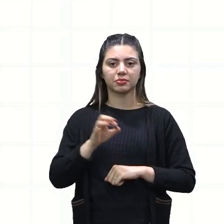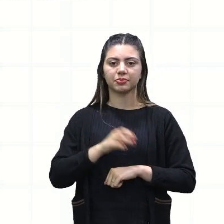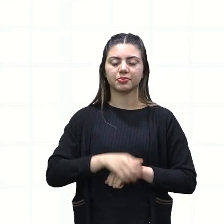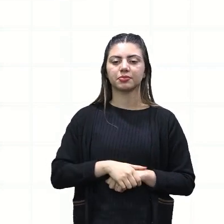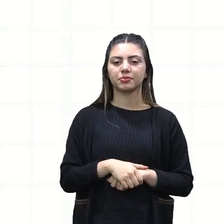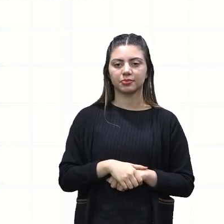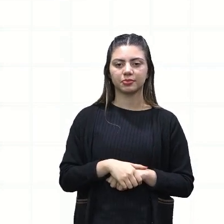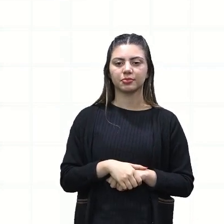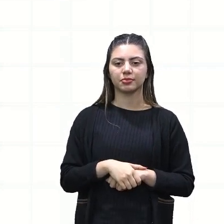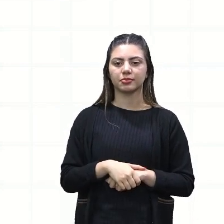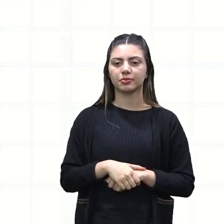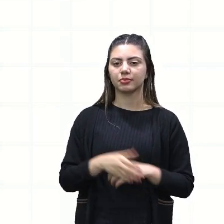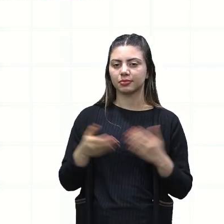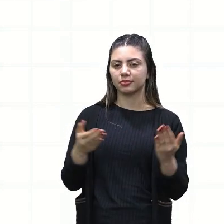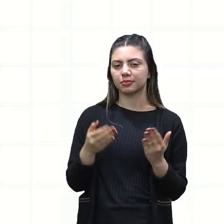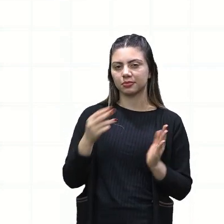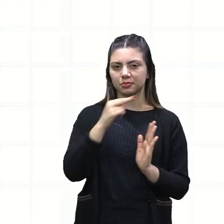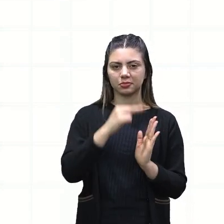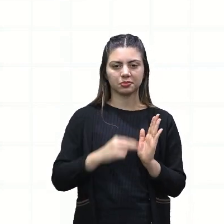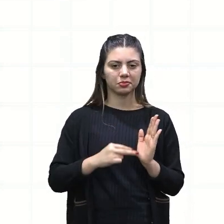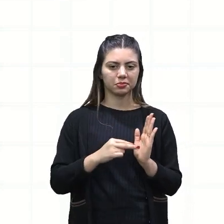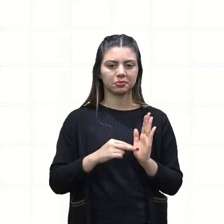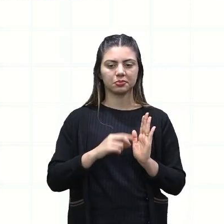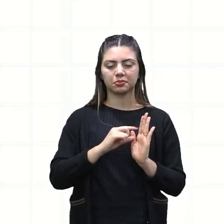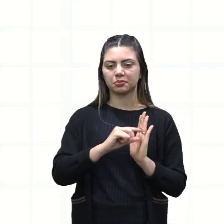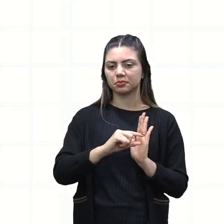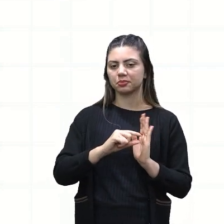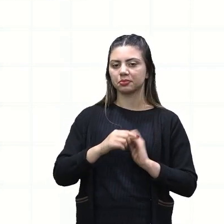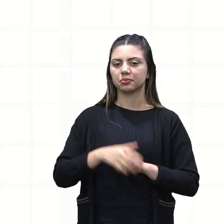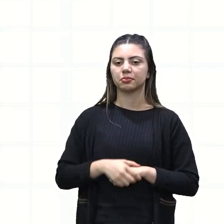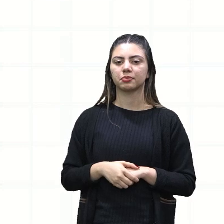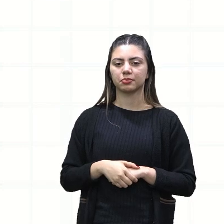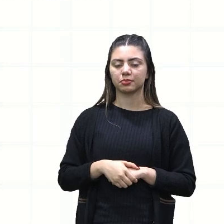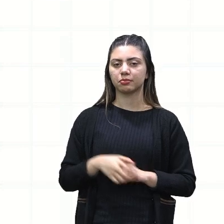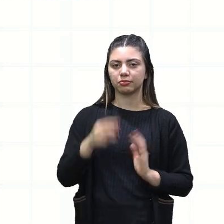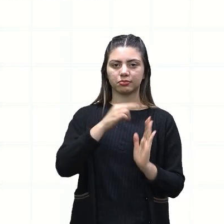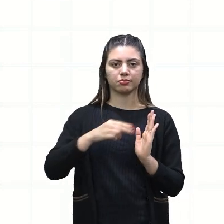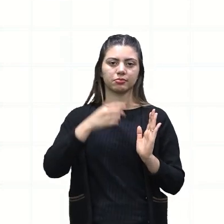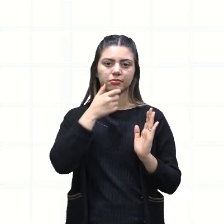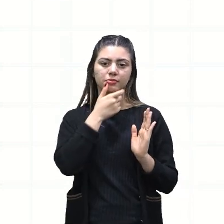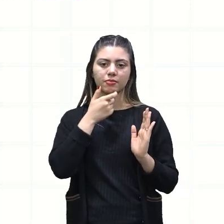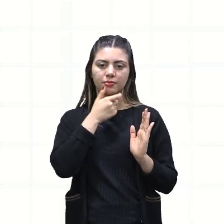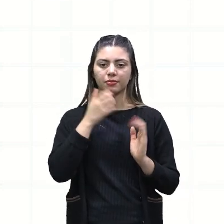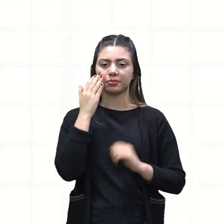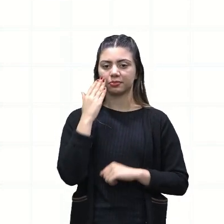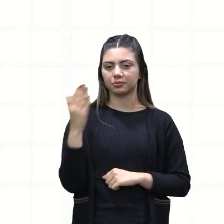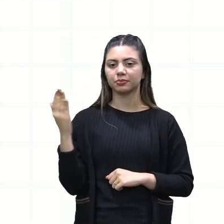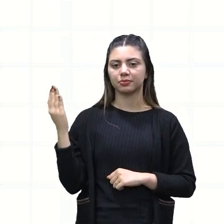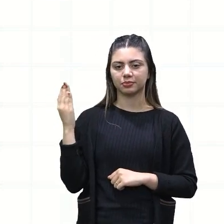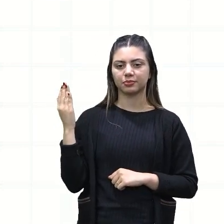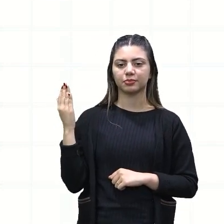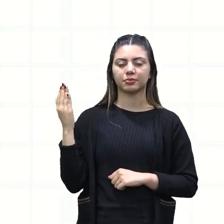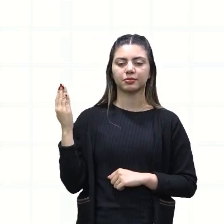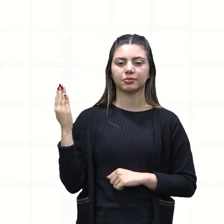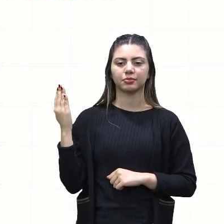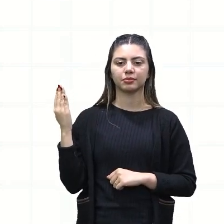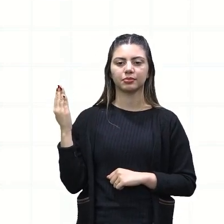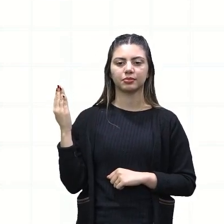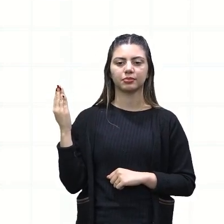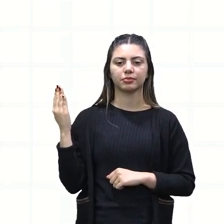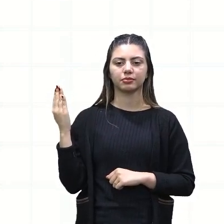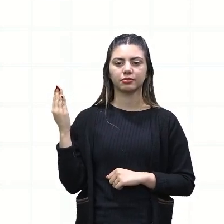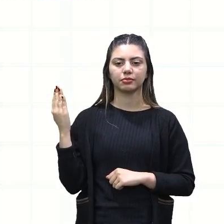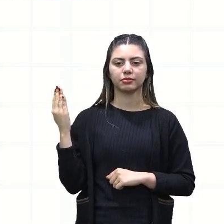certo? Vamos ver aqui essa primeira frase. Diz o seguinte: As we stand on the technological brink,